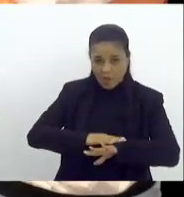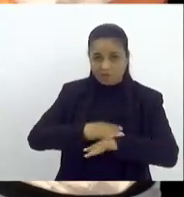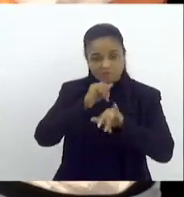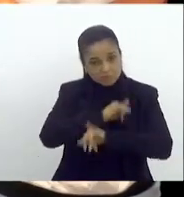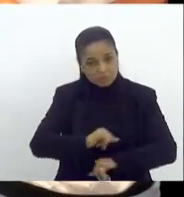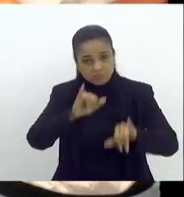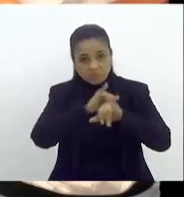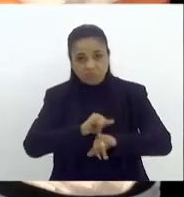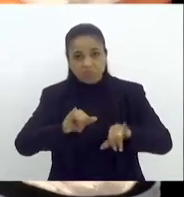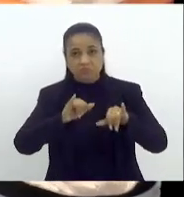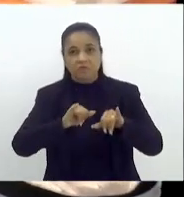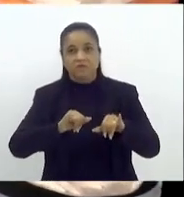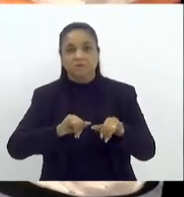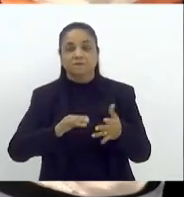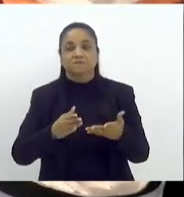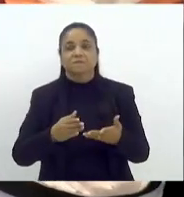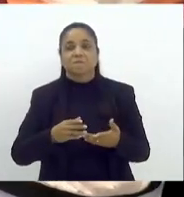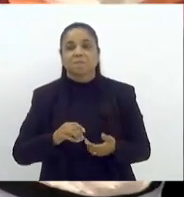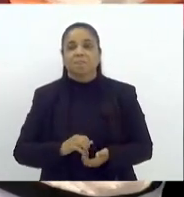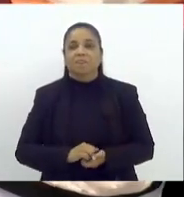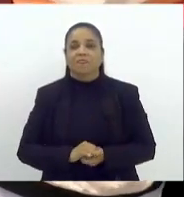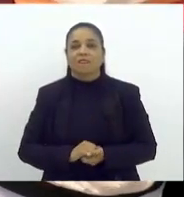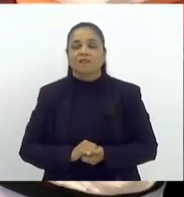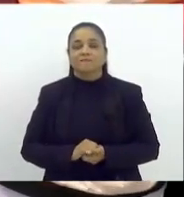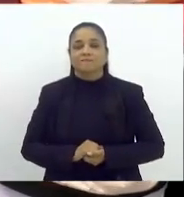cima mais ou menos assim ó